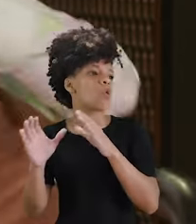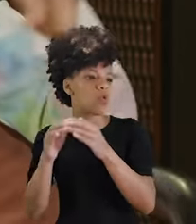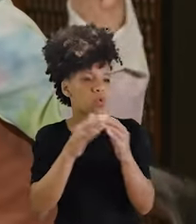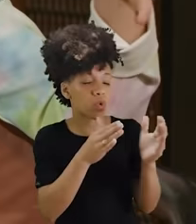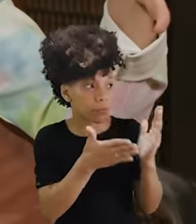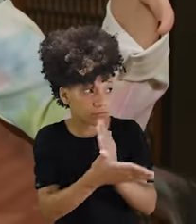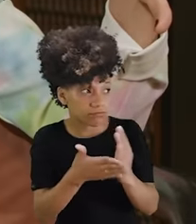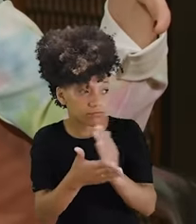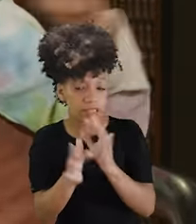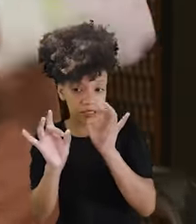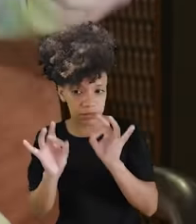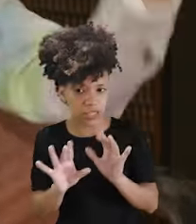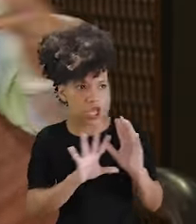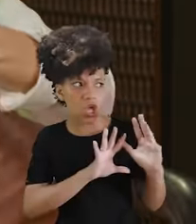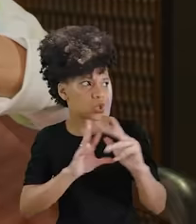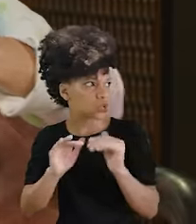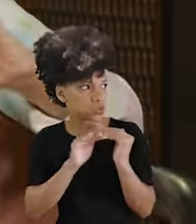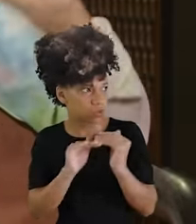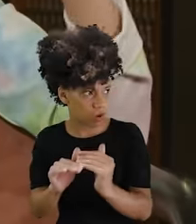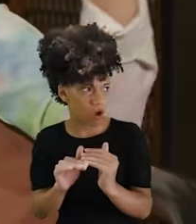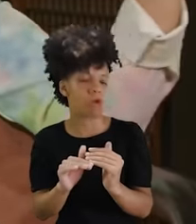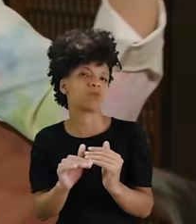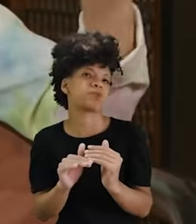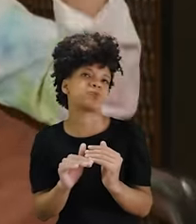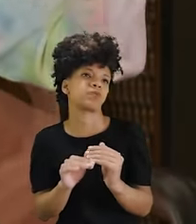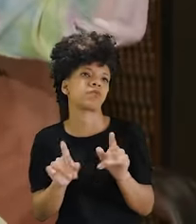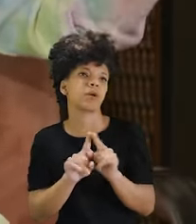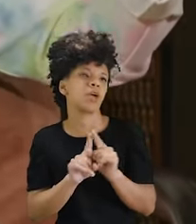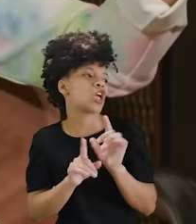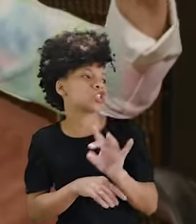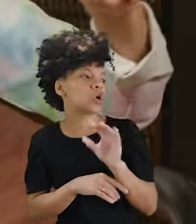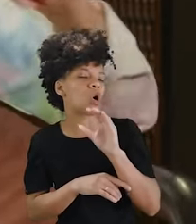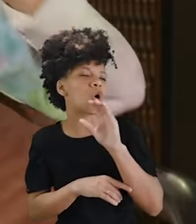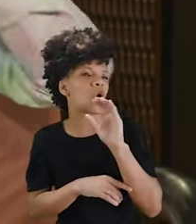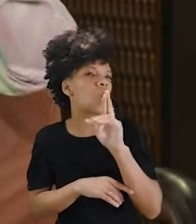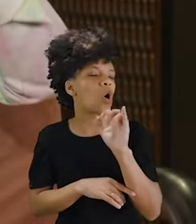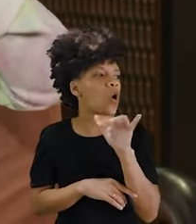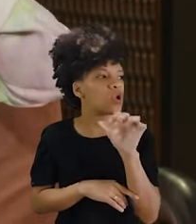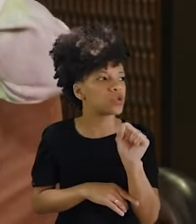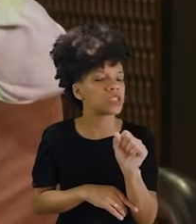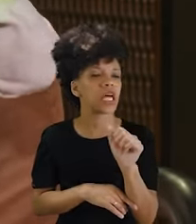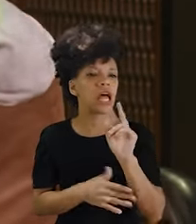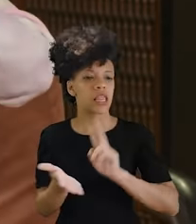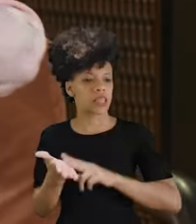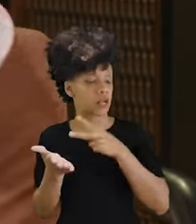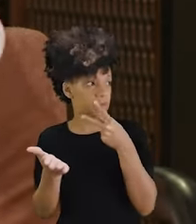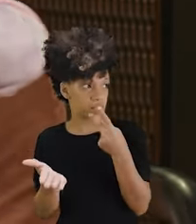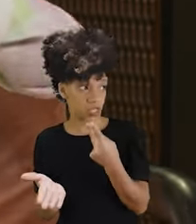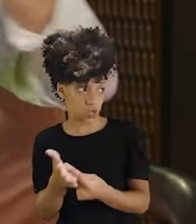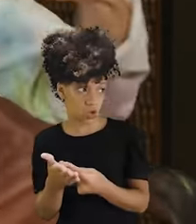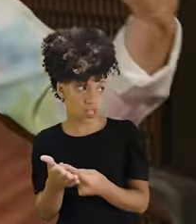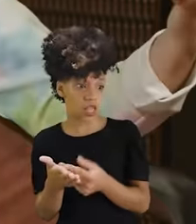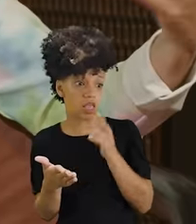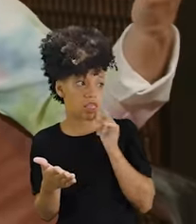específico de cada país é tudo igual e só tem os rostos que fazem as traduções